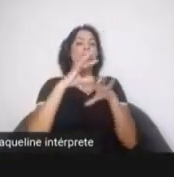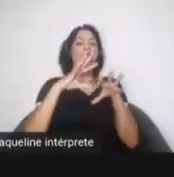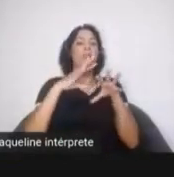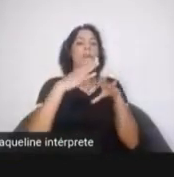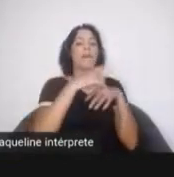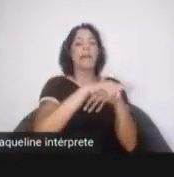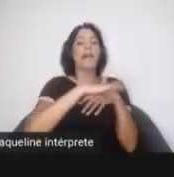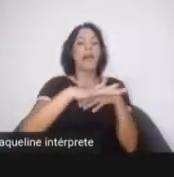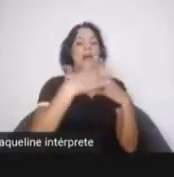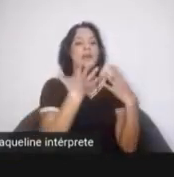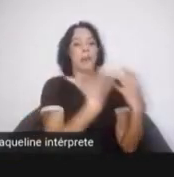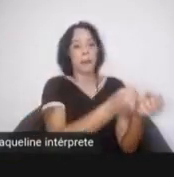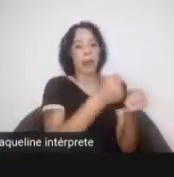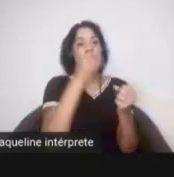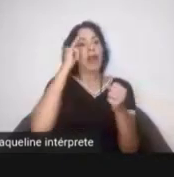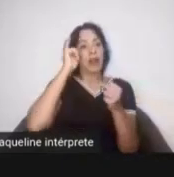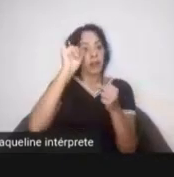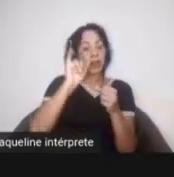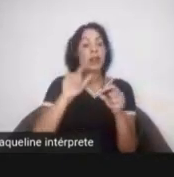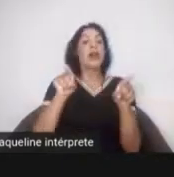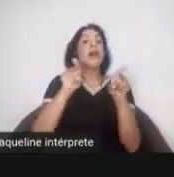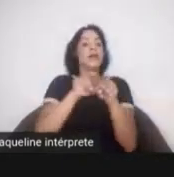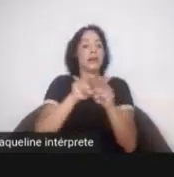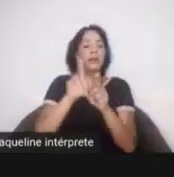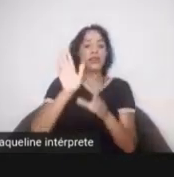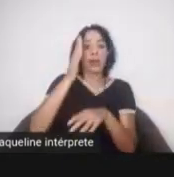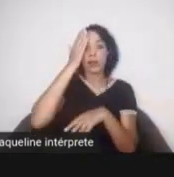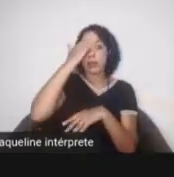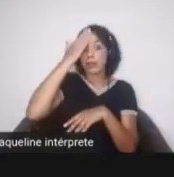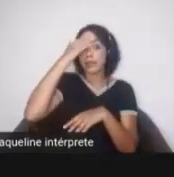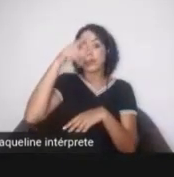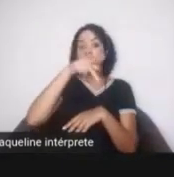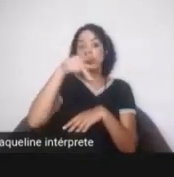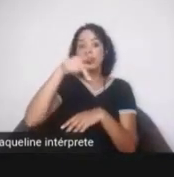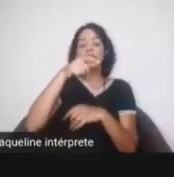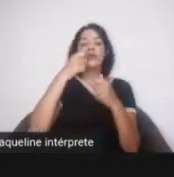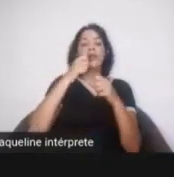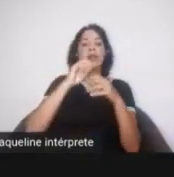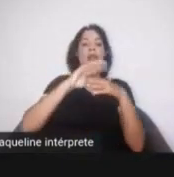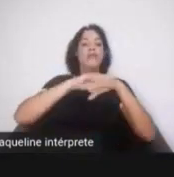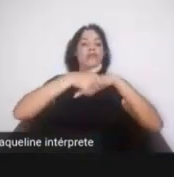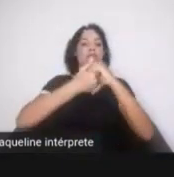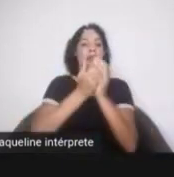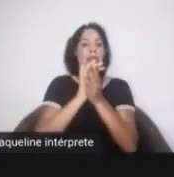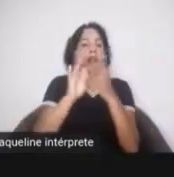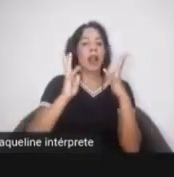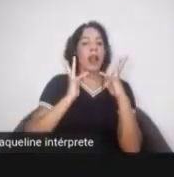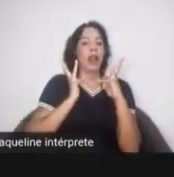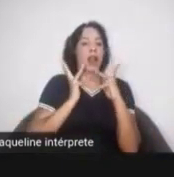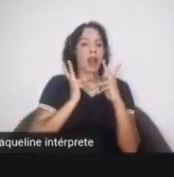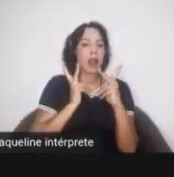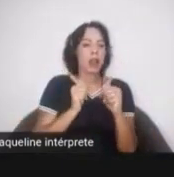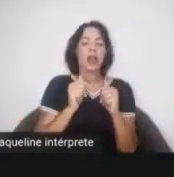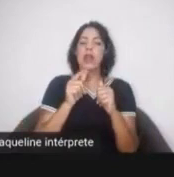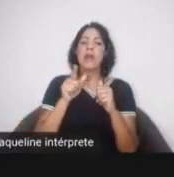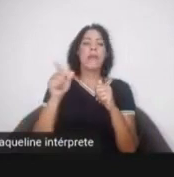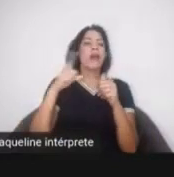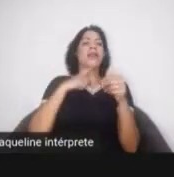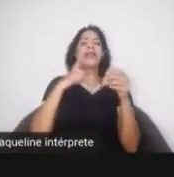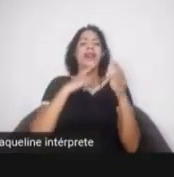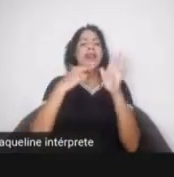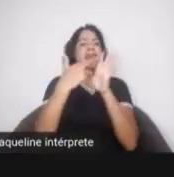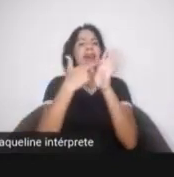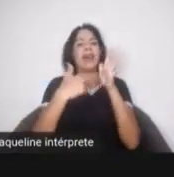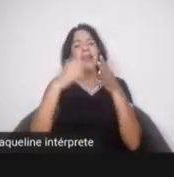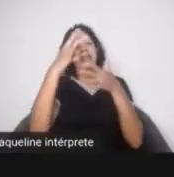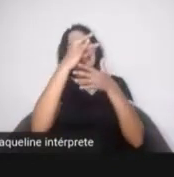de asepsia da mão. Esses são os protocolos básicos, né, de um professor na classe hospitalar. Seleção de